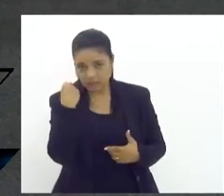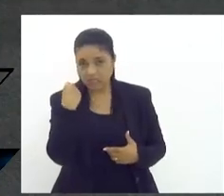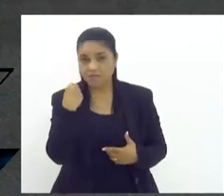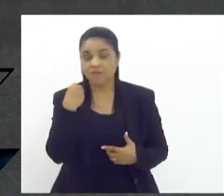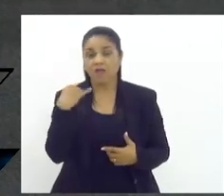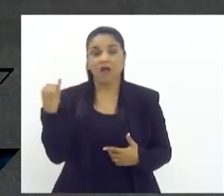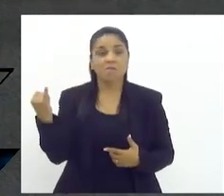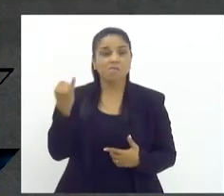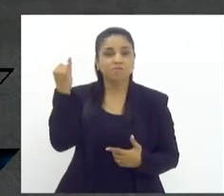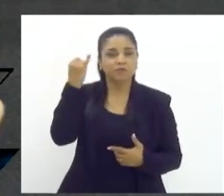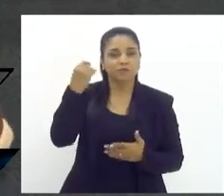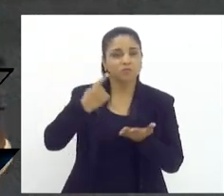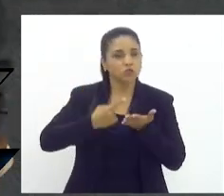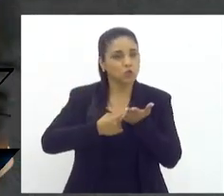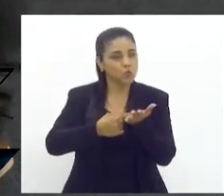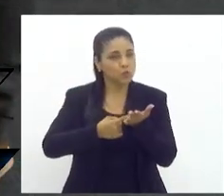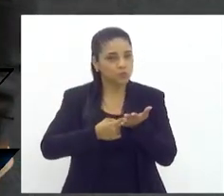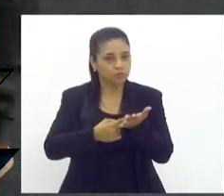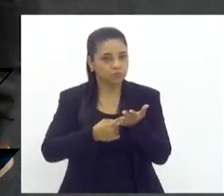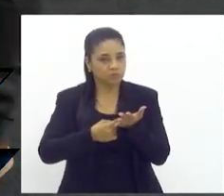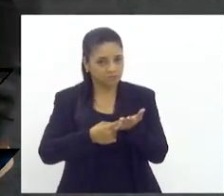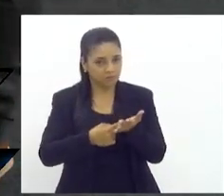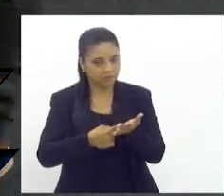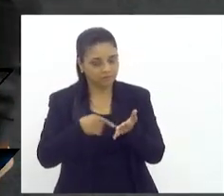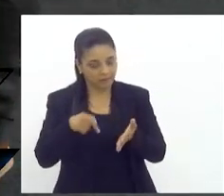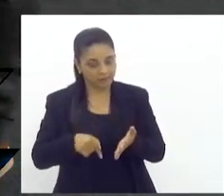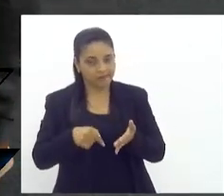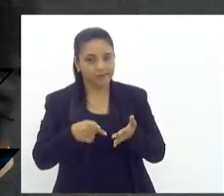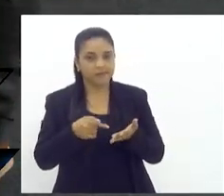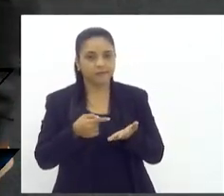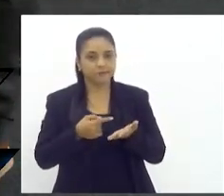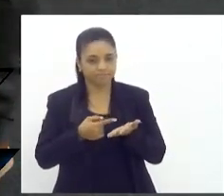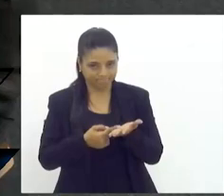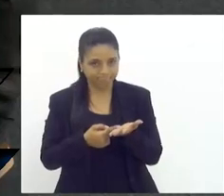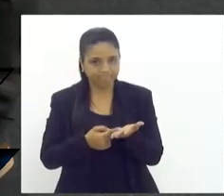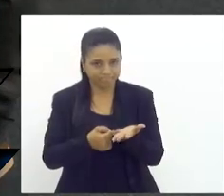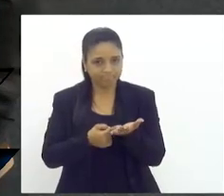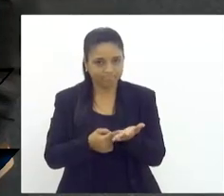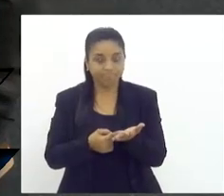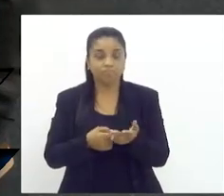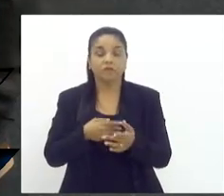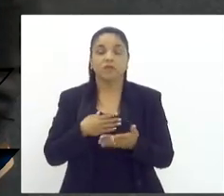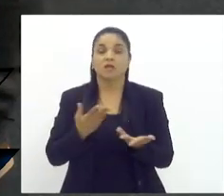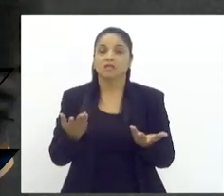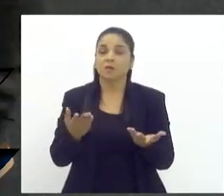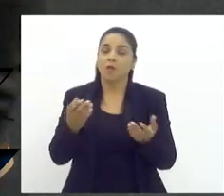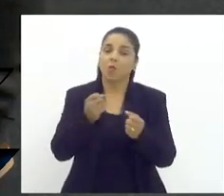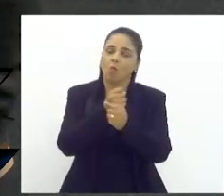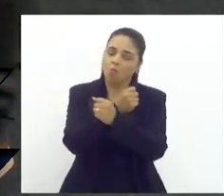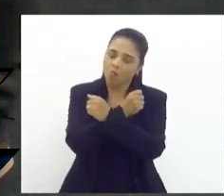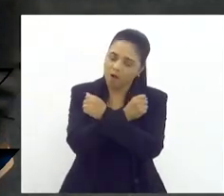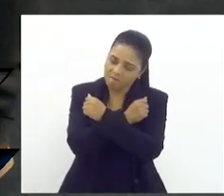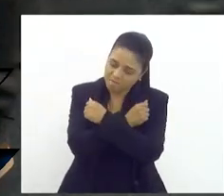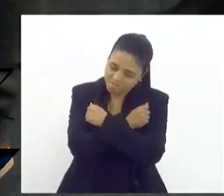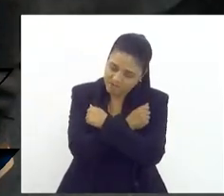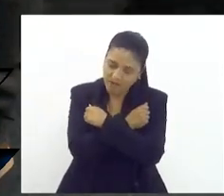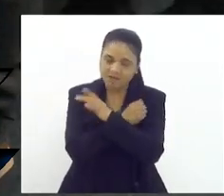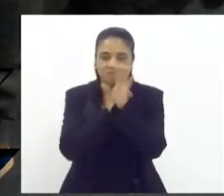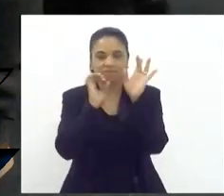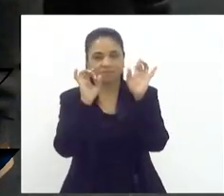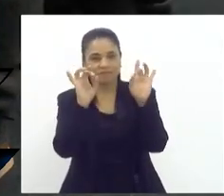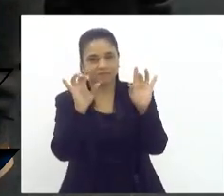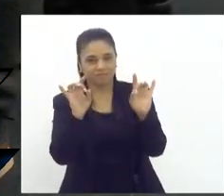desses compromissos que foram firmados aqui e por último eu quero fazer aqui um abraço uma saudação muito especial